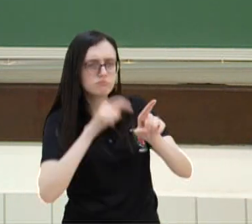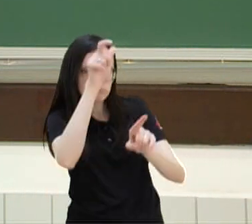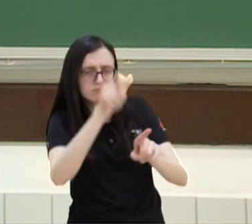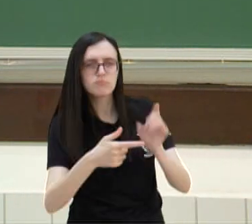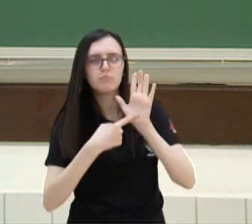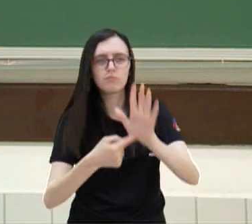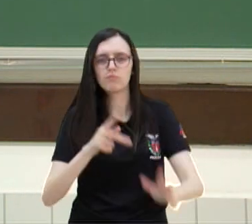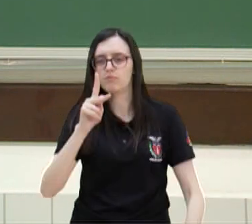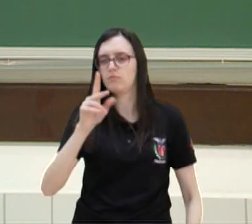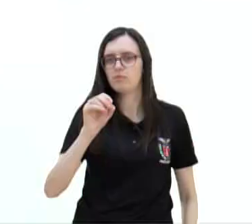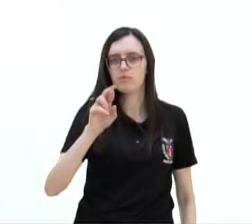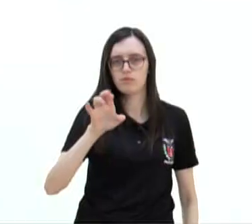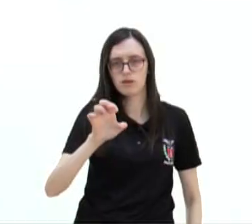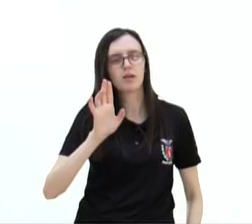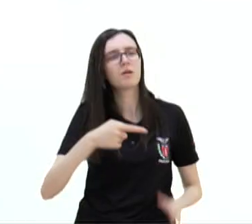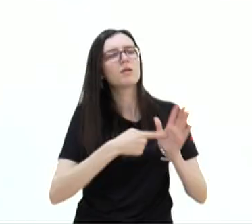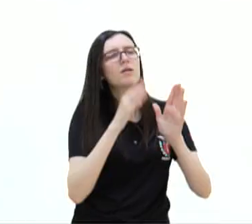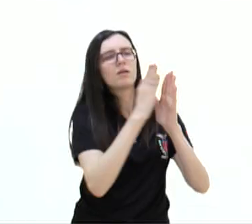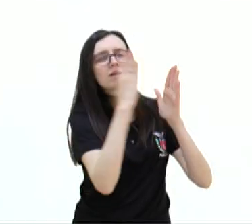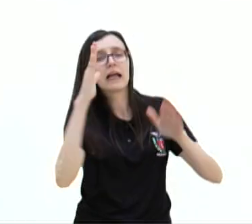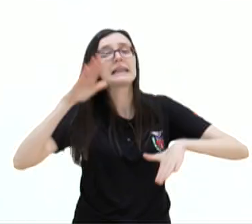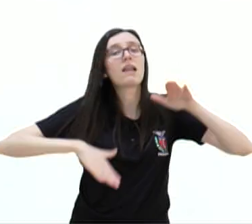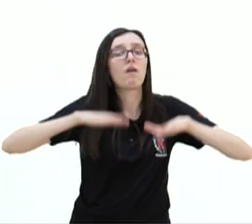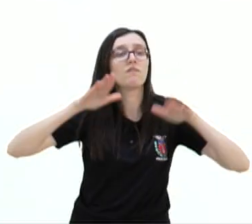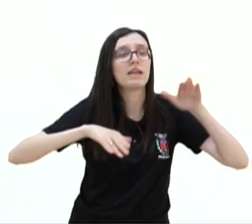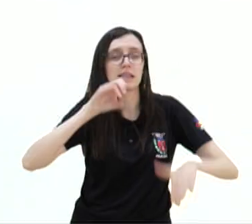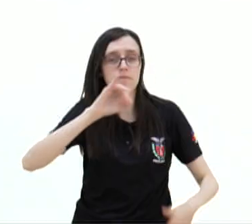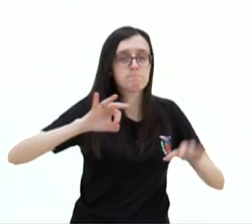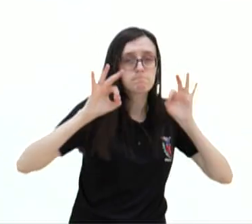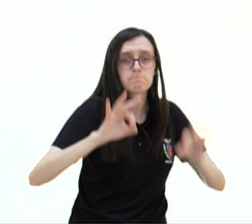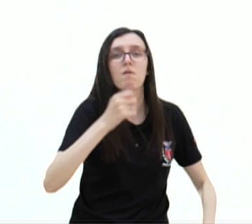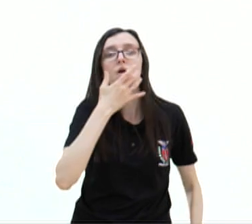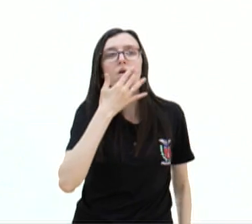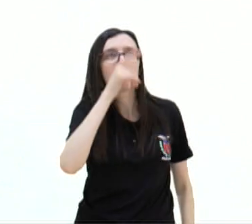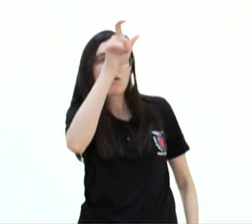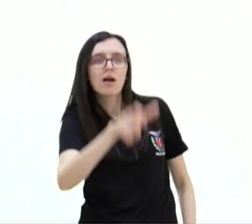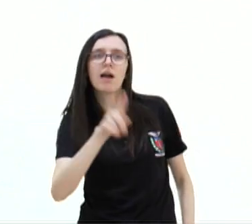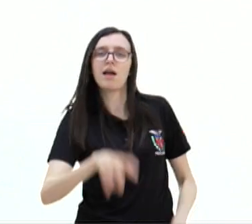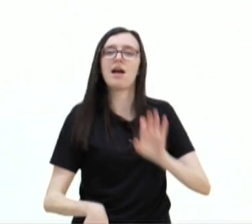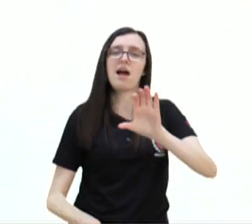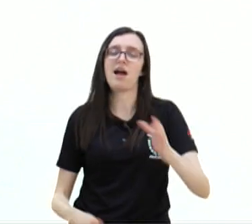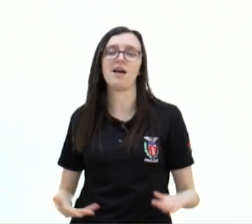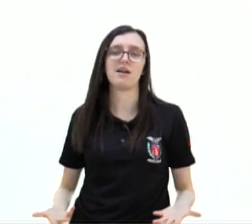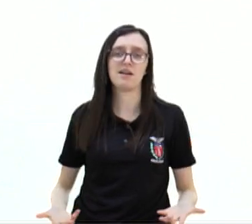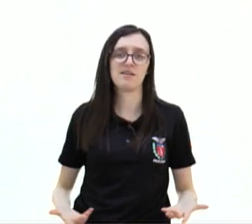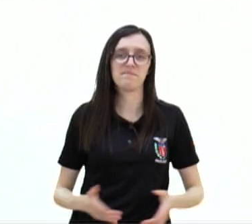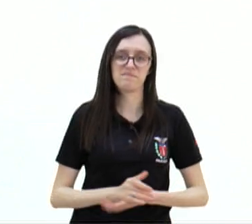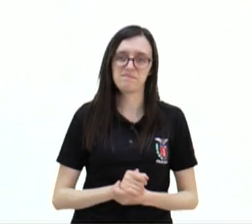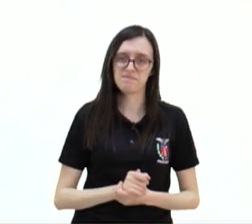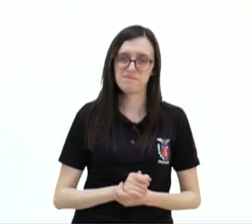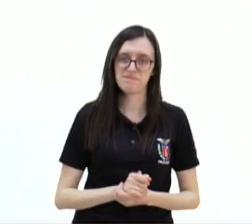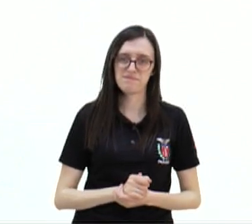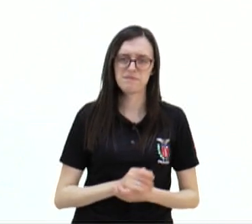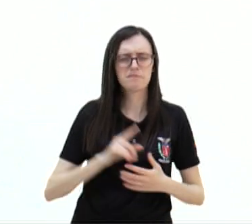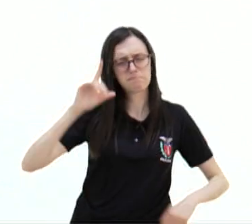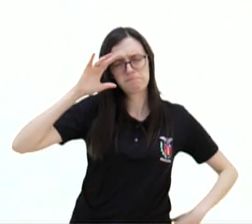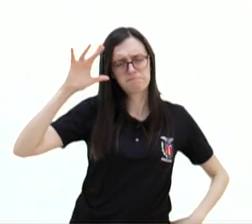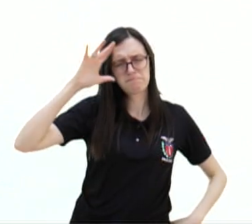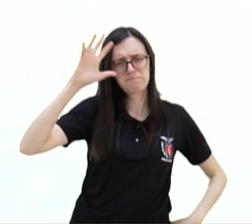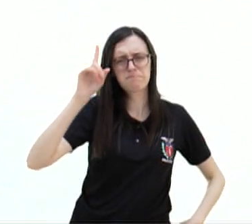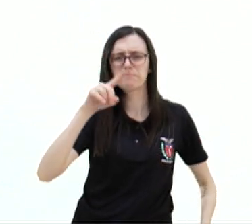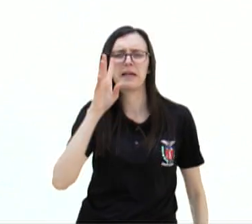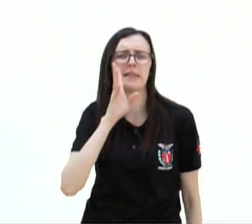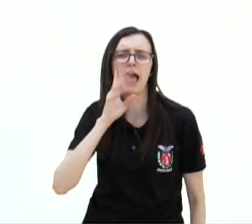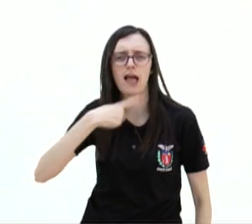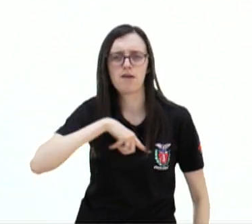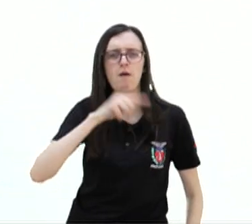que eu mostrei, olha como talvez ela seria na época da Grécia Antiga. É Uma reflexão muito bacana